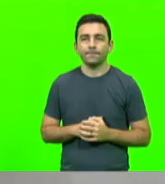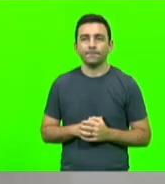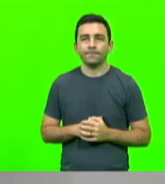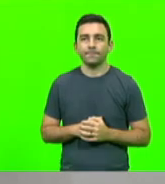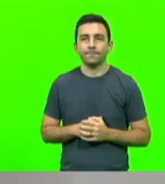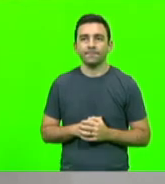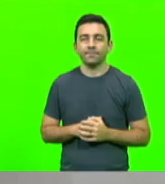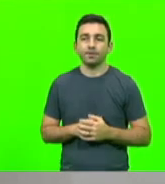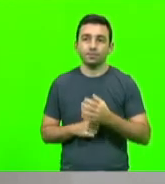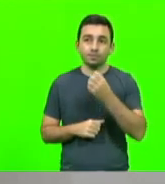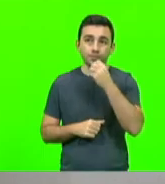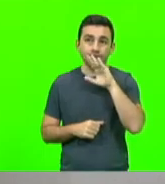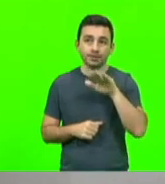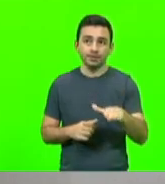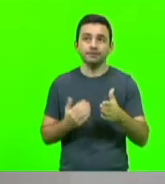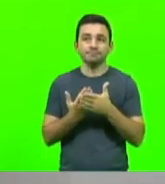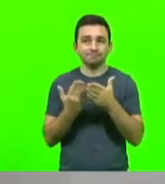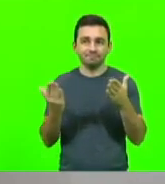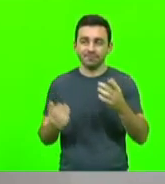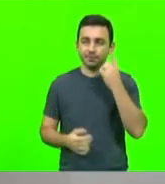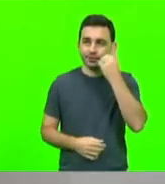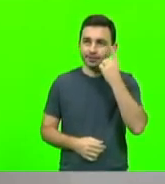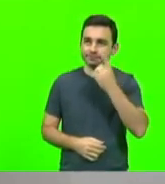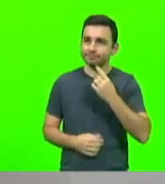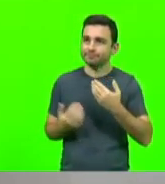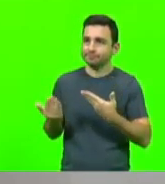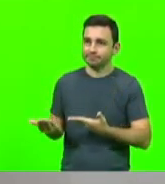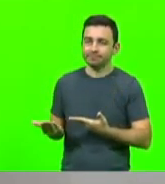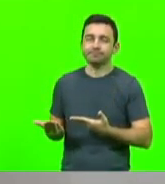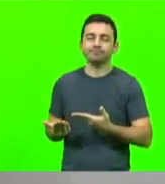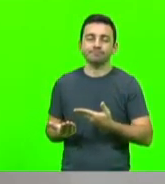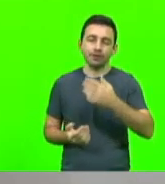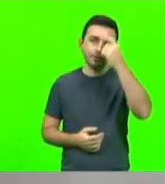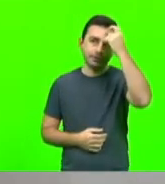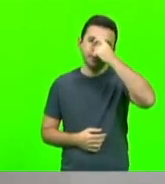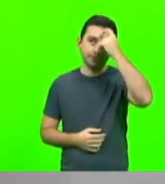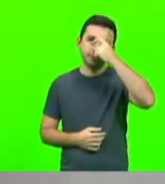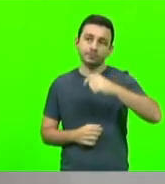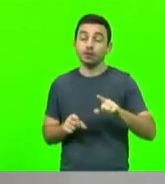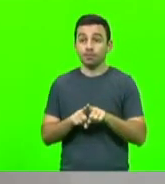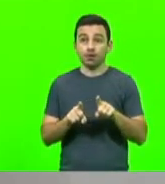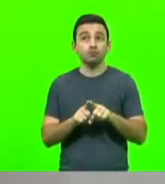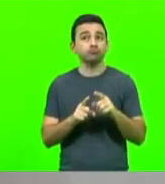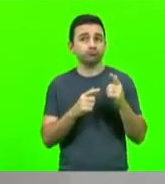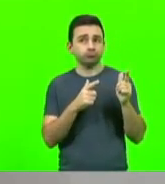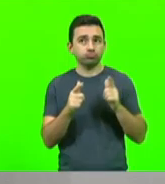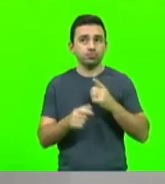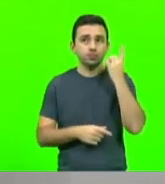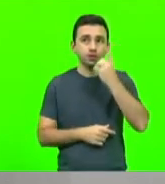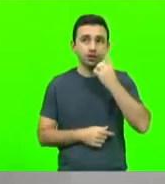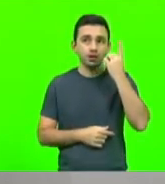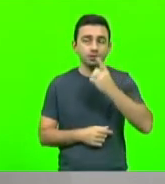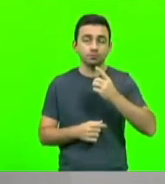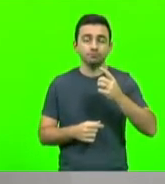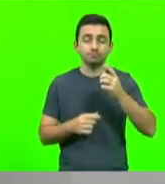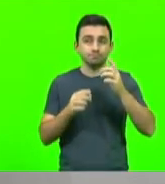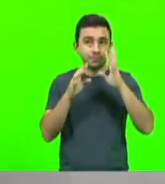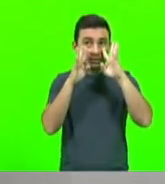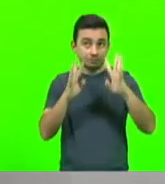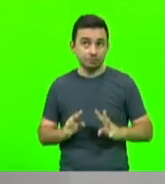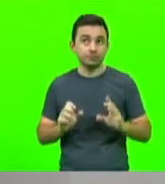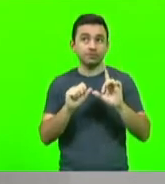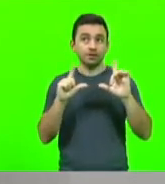Muito boa tarde, deputado Maurício Kudilá, que preside essa sessão, demais deputados, todos aqueles que nos acompanham pela TVA, pelos